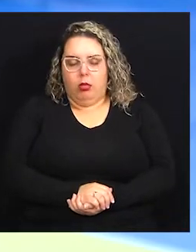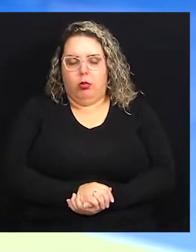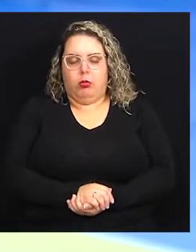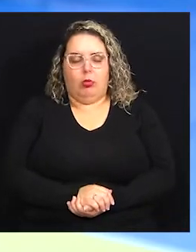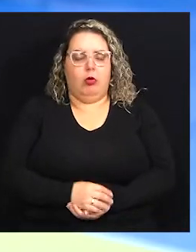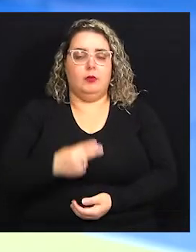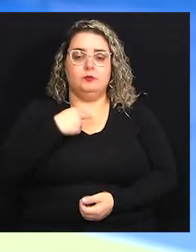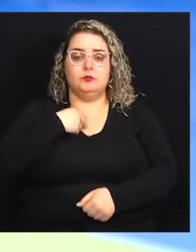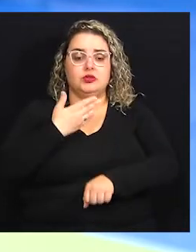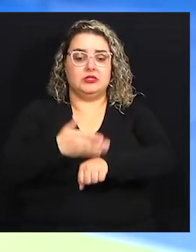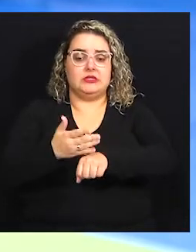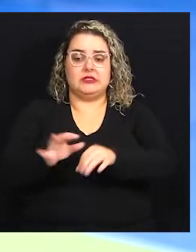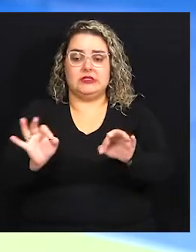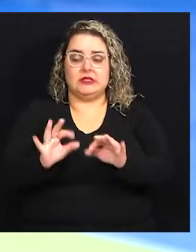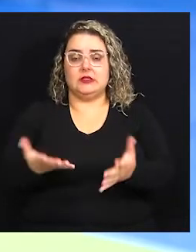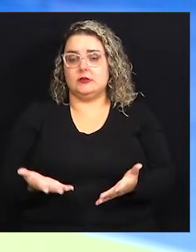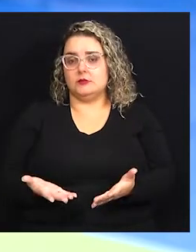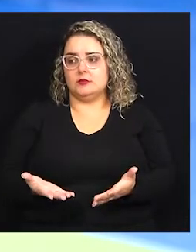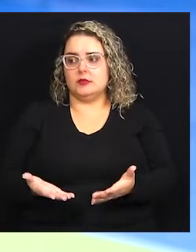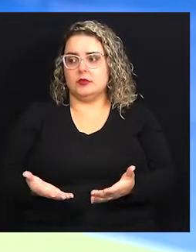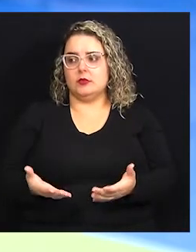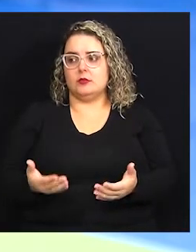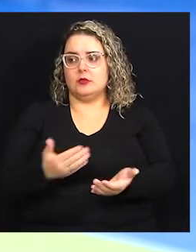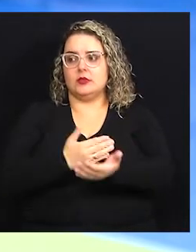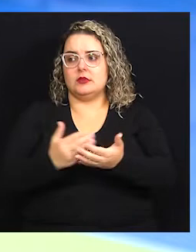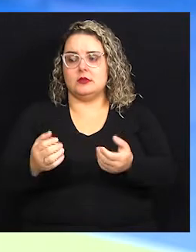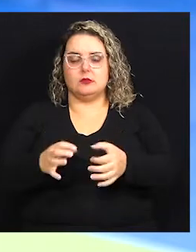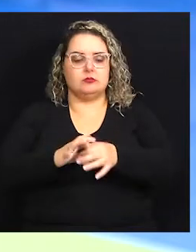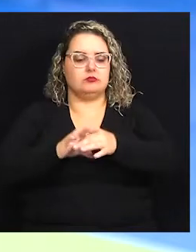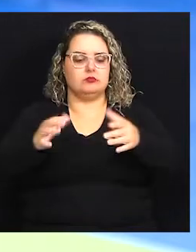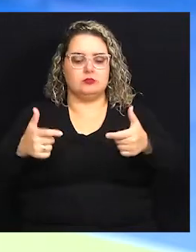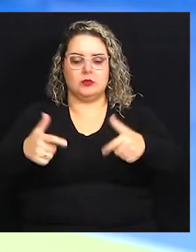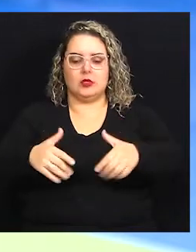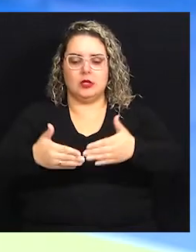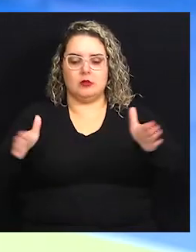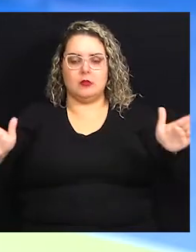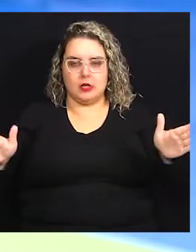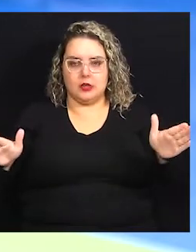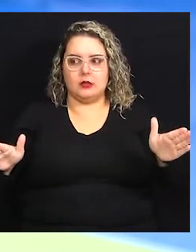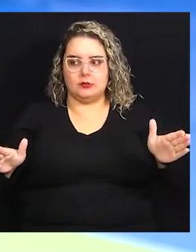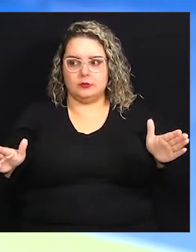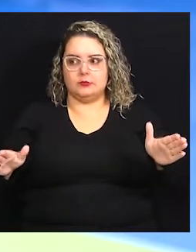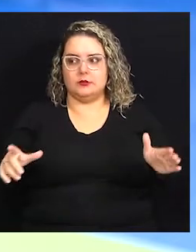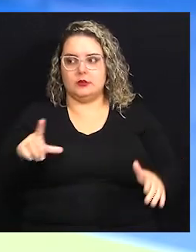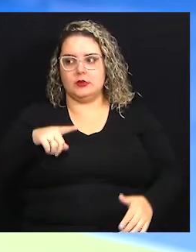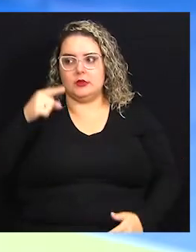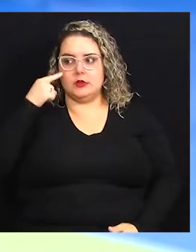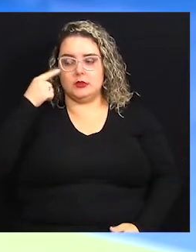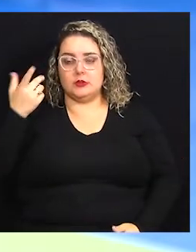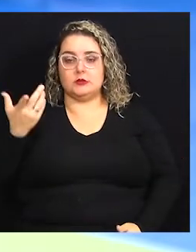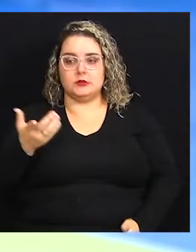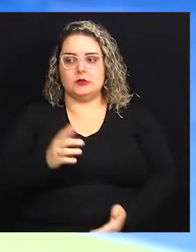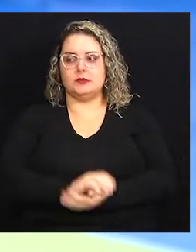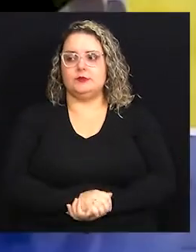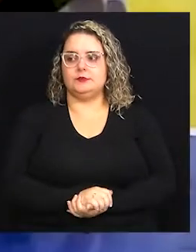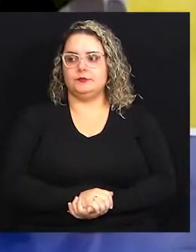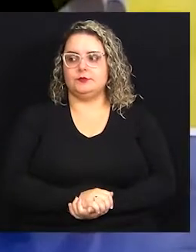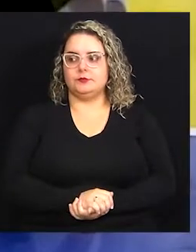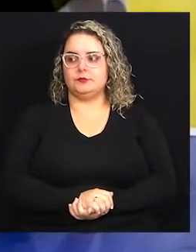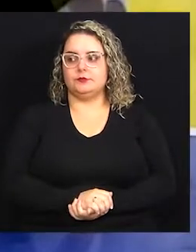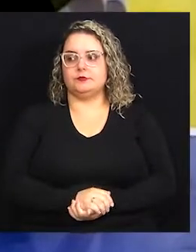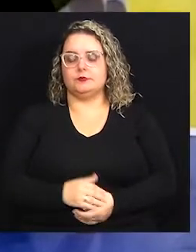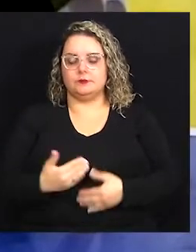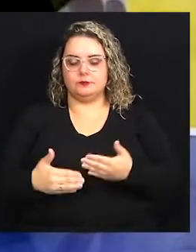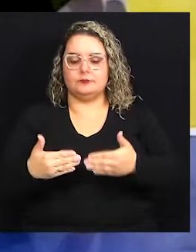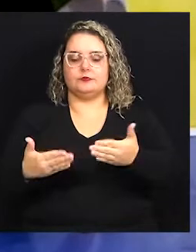Sim. Entendeu? Então a gente começou a treinar ao ar livre também, começamos a ter essa ideia, E